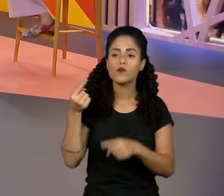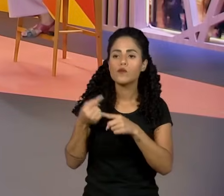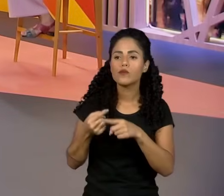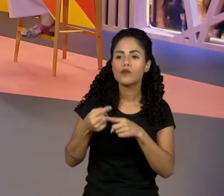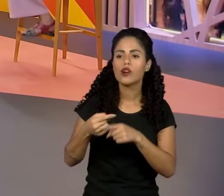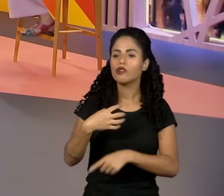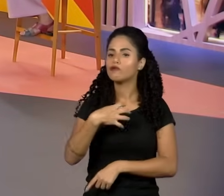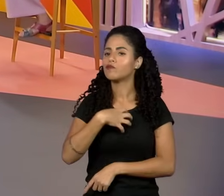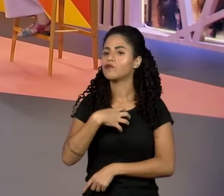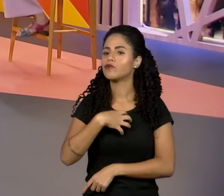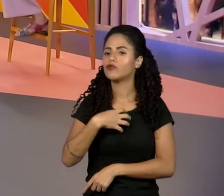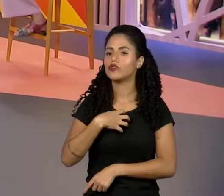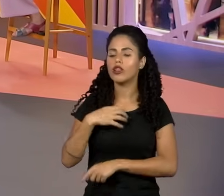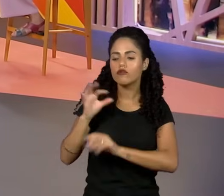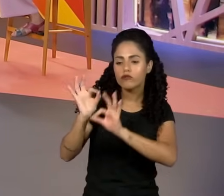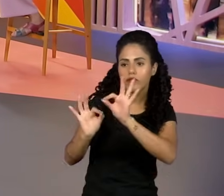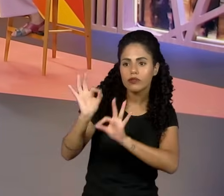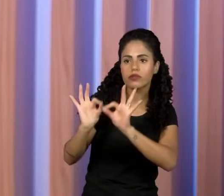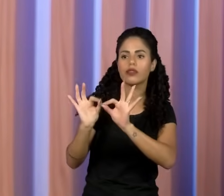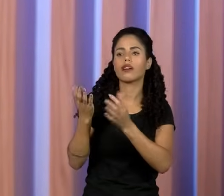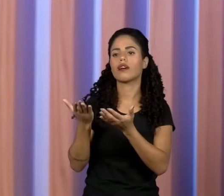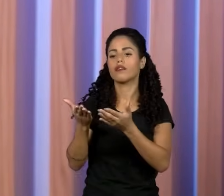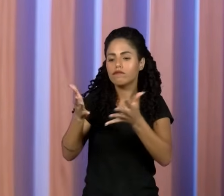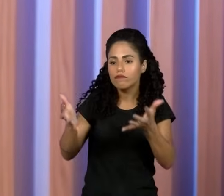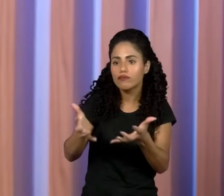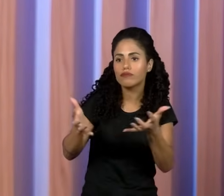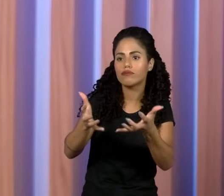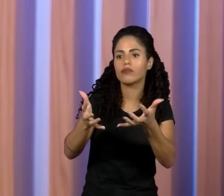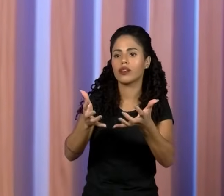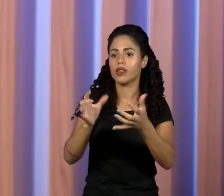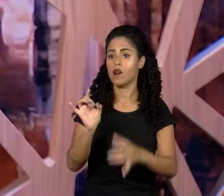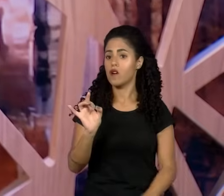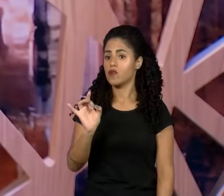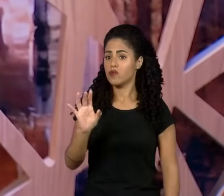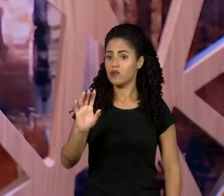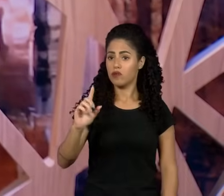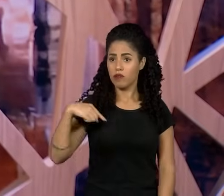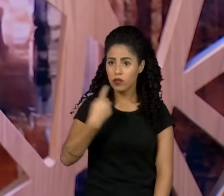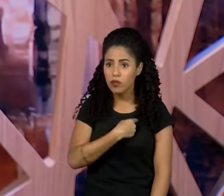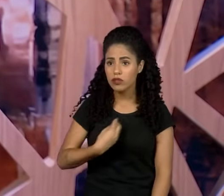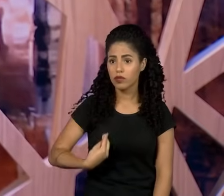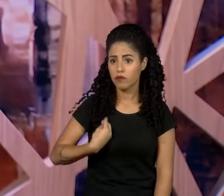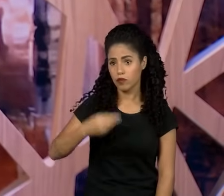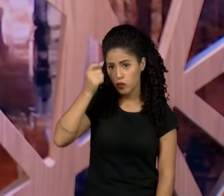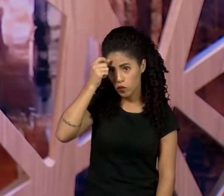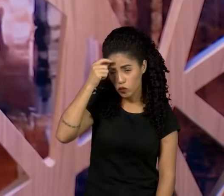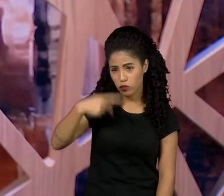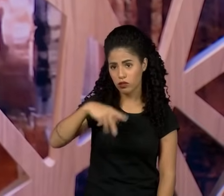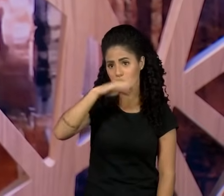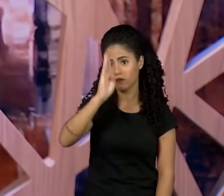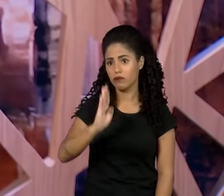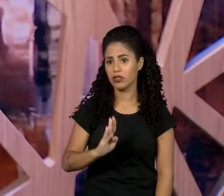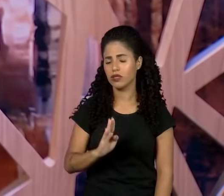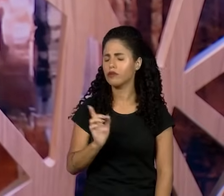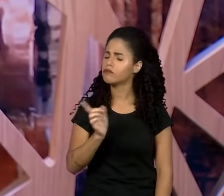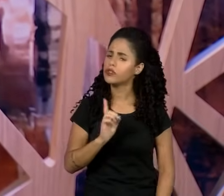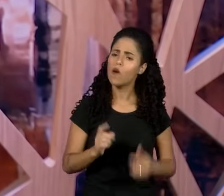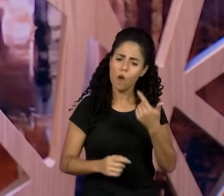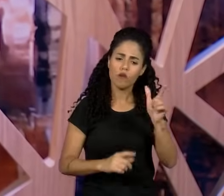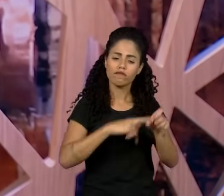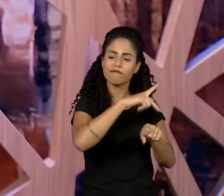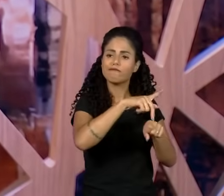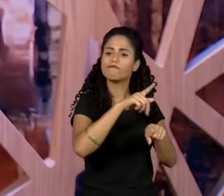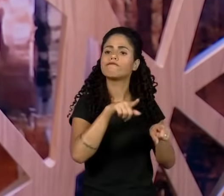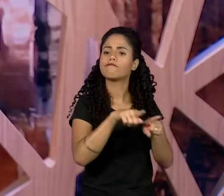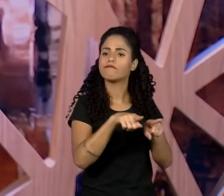você subsidiar uma indústria e um mercado, né? Não é só nós que vivemos essa situação com a cultura. É claro que a gente tem as nossas particularidades e